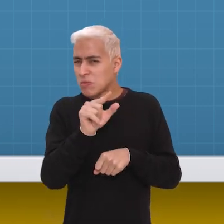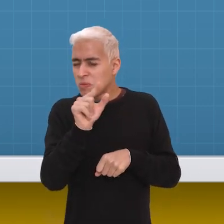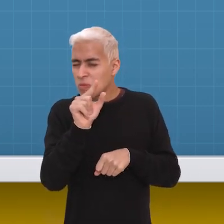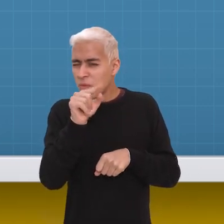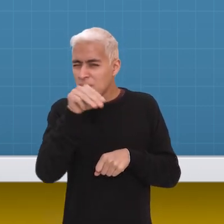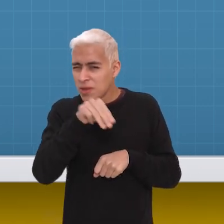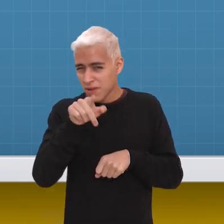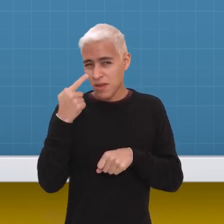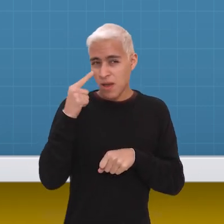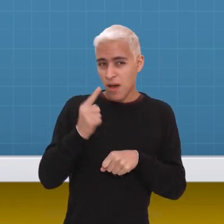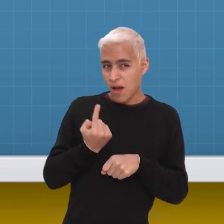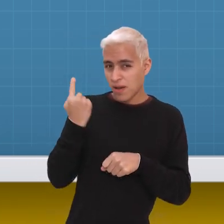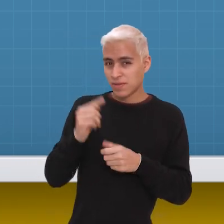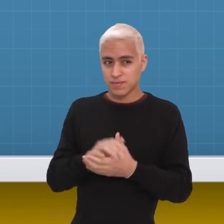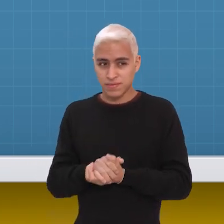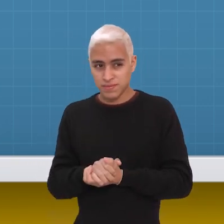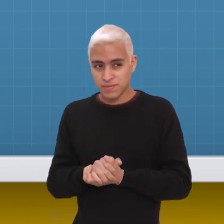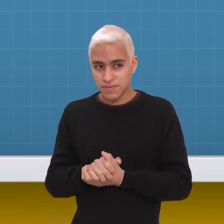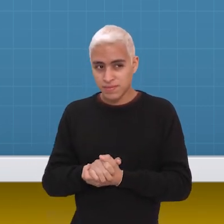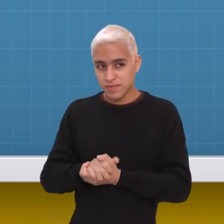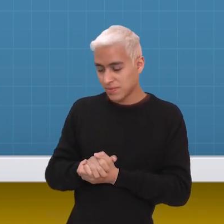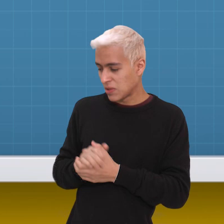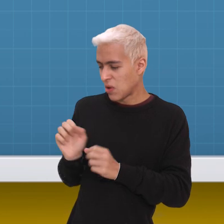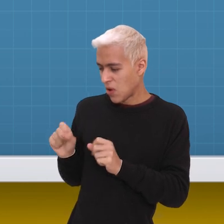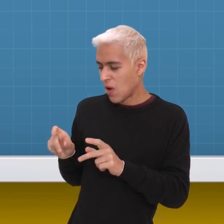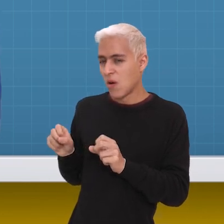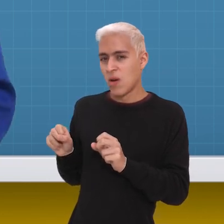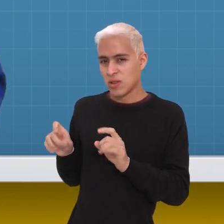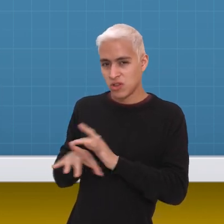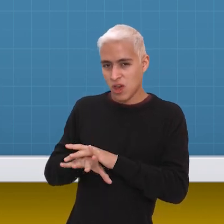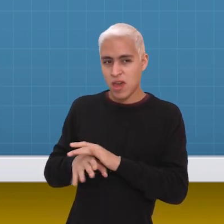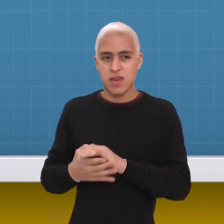só um minutinho. Ah, sim, tá ok.